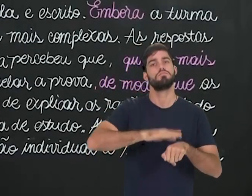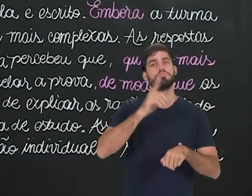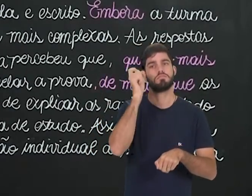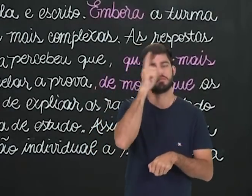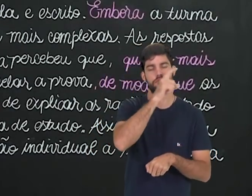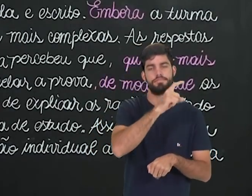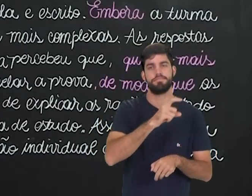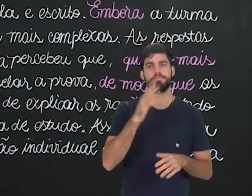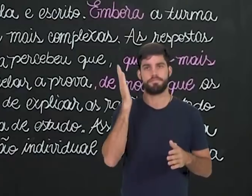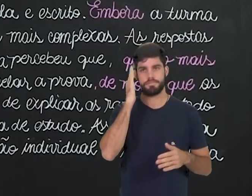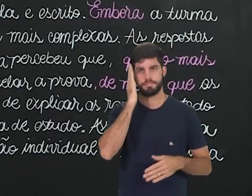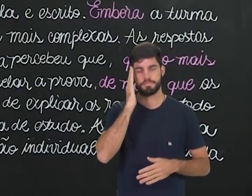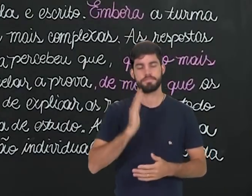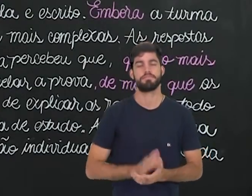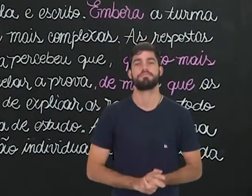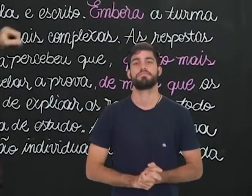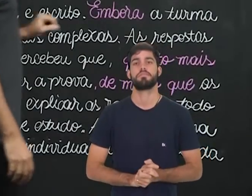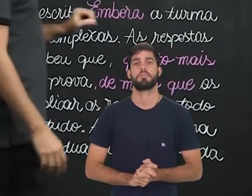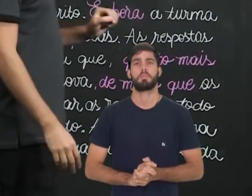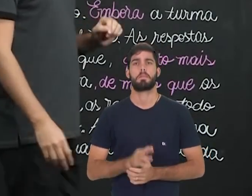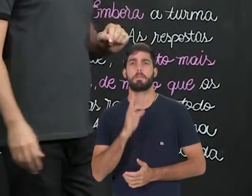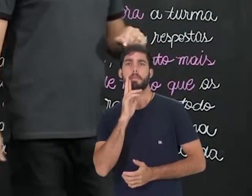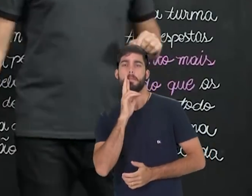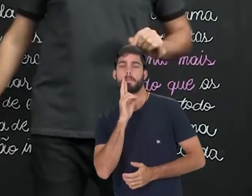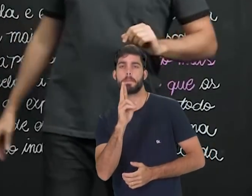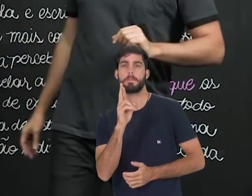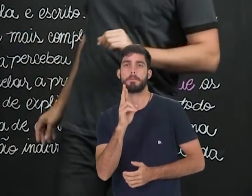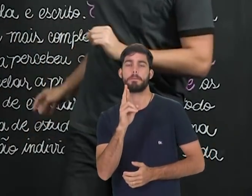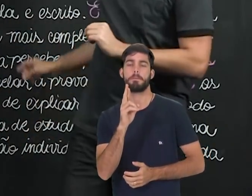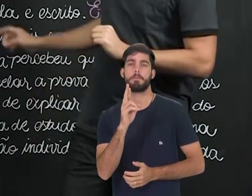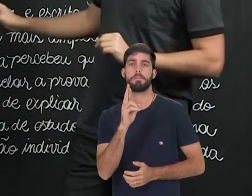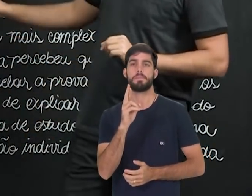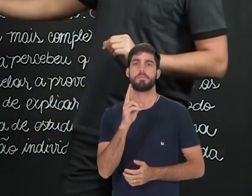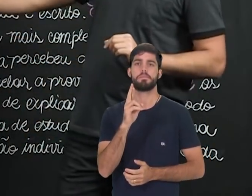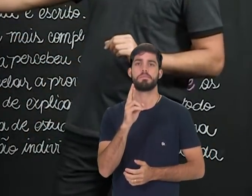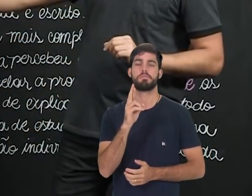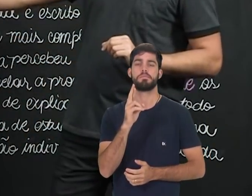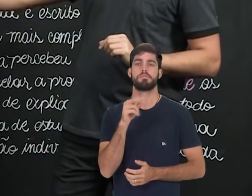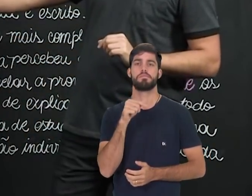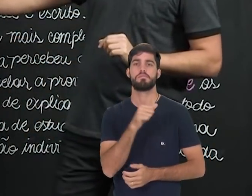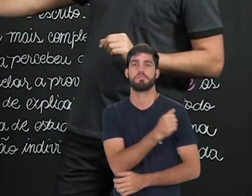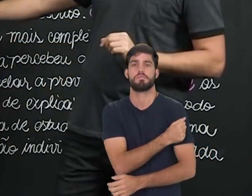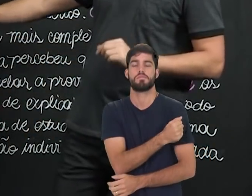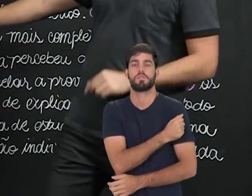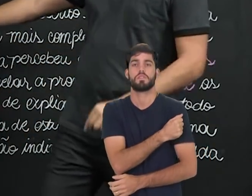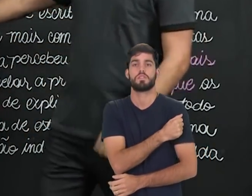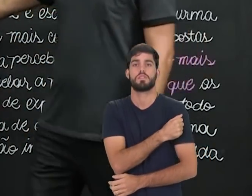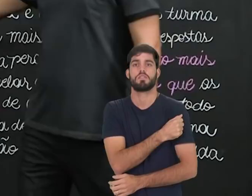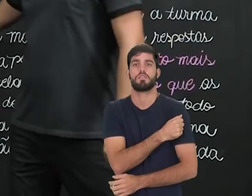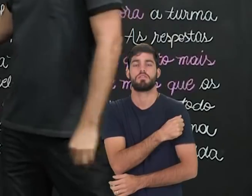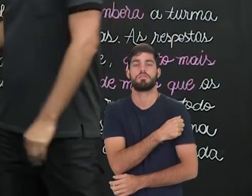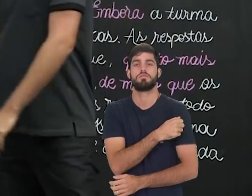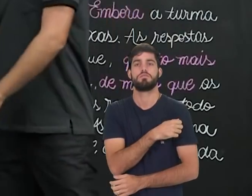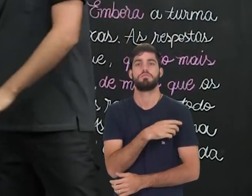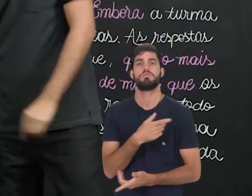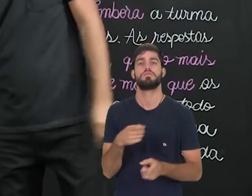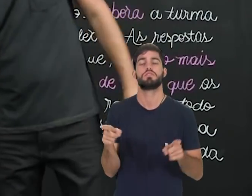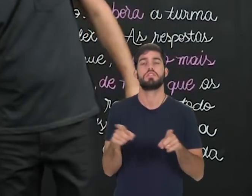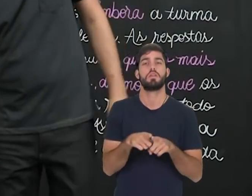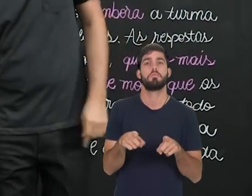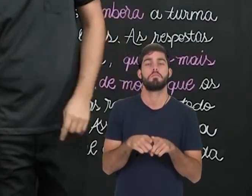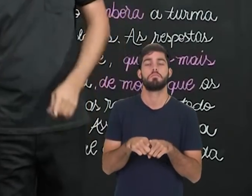complexas. As respostas, vamos continuar analisando esse parágrafo, as respostas dos alunos chocaram tanto como